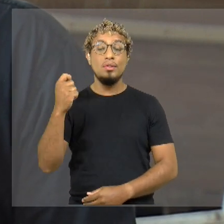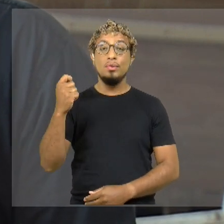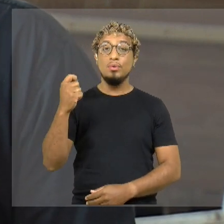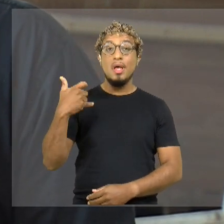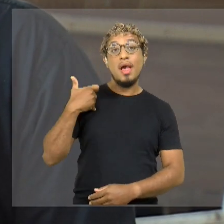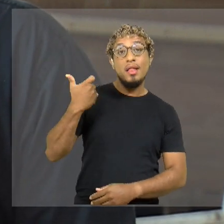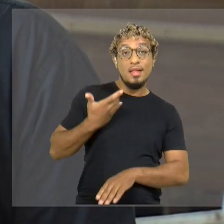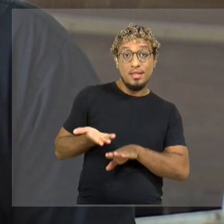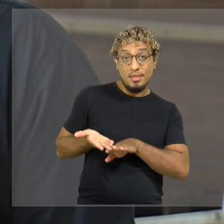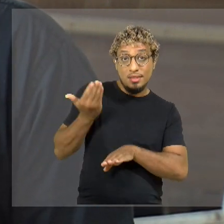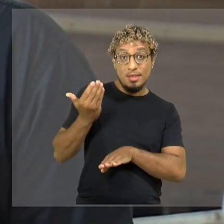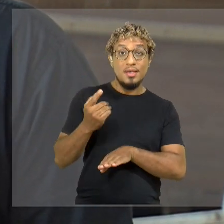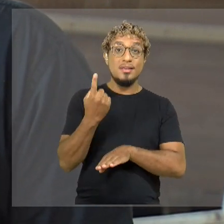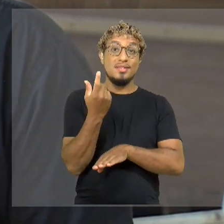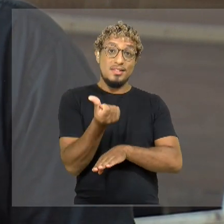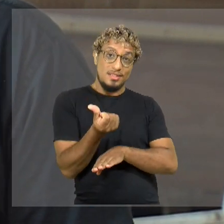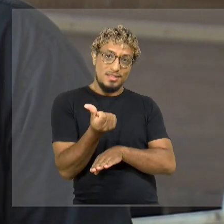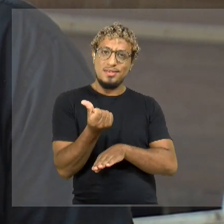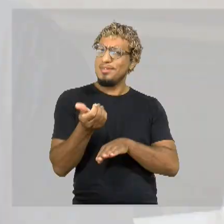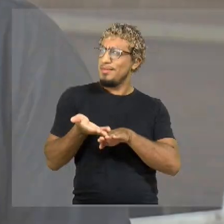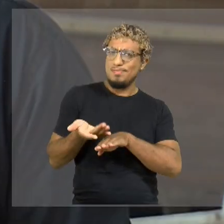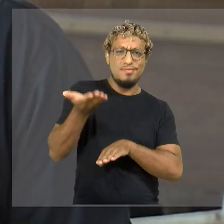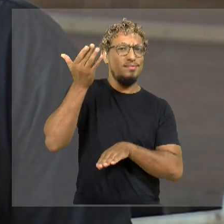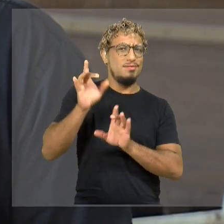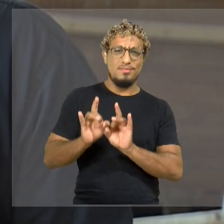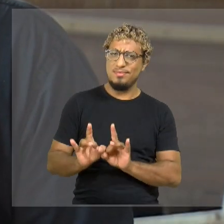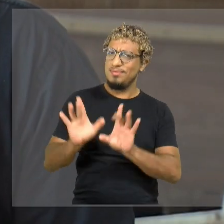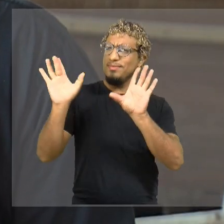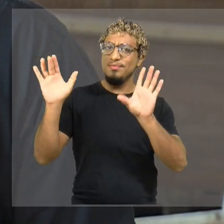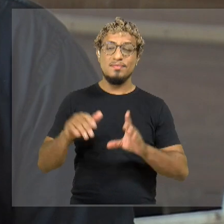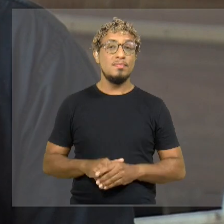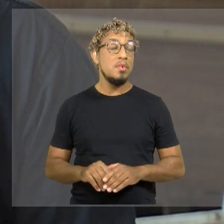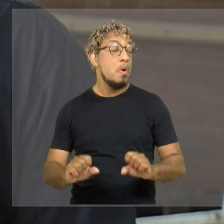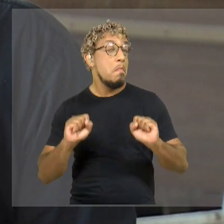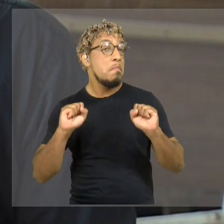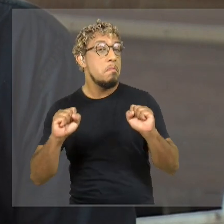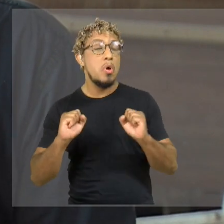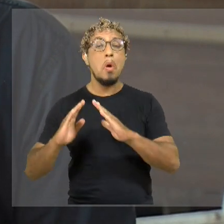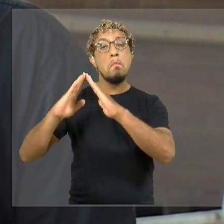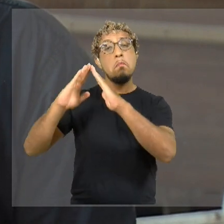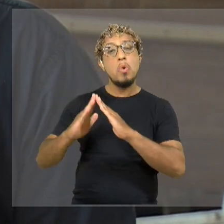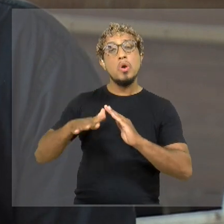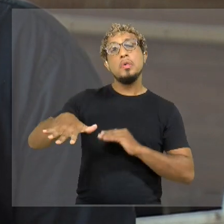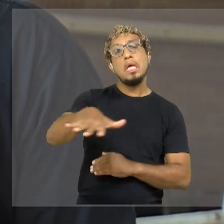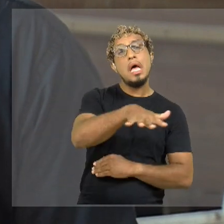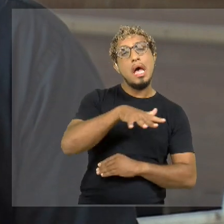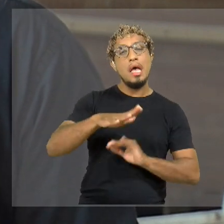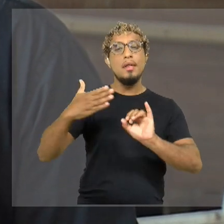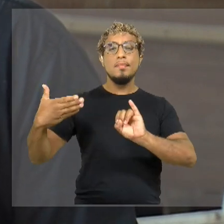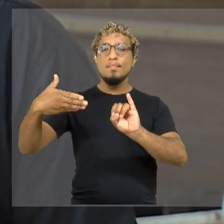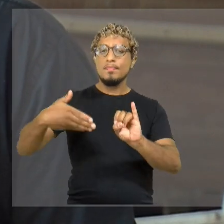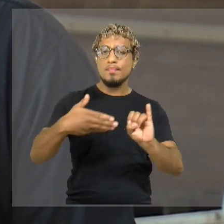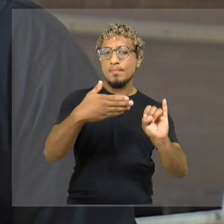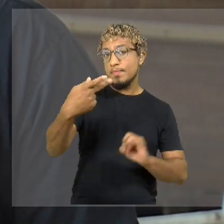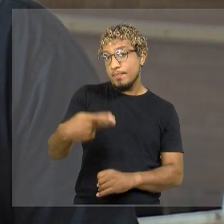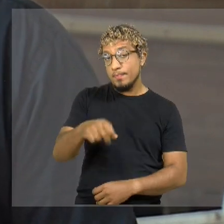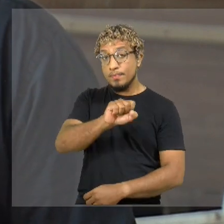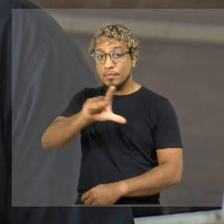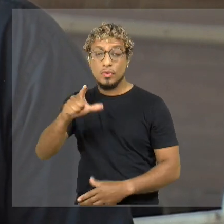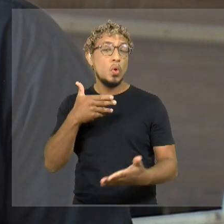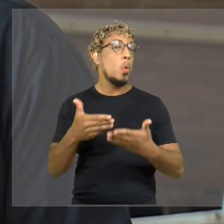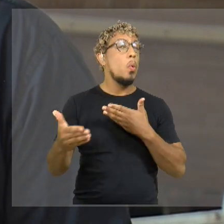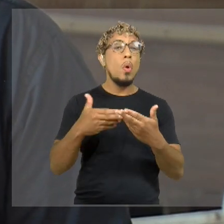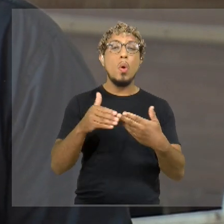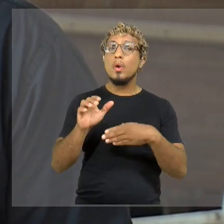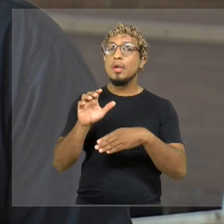poder participar e daí para frente não tem mais idade. Pode ser moradores da área Itaquibacanga, de São Luís e de qualquer